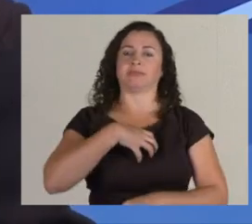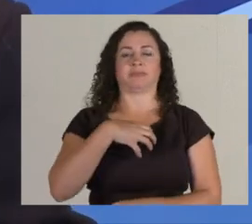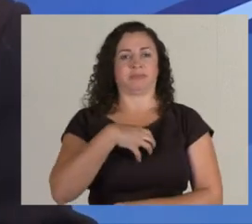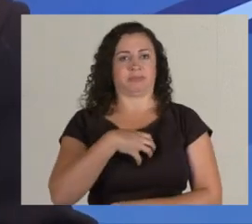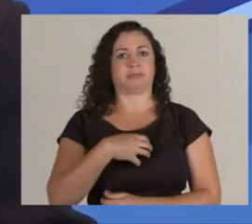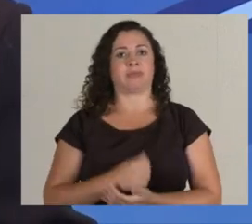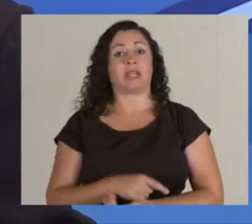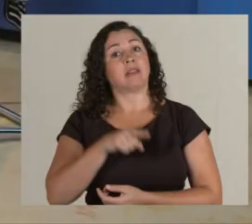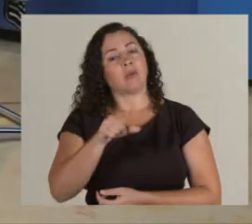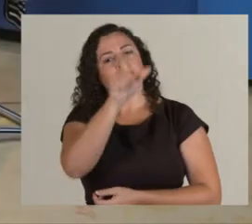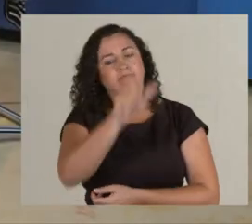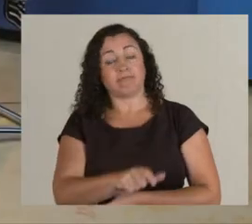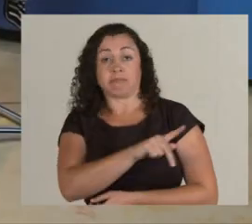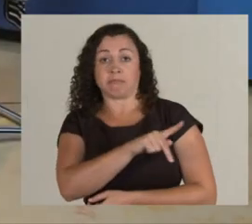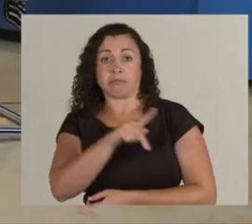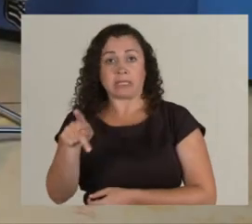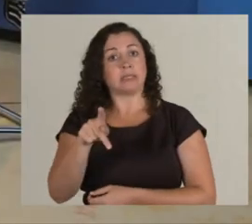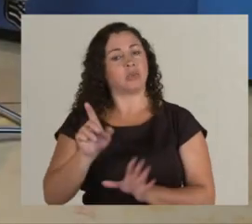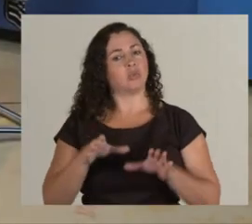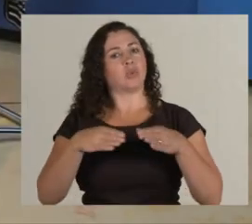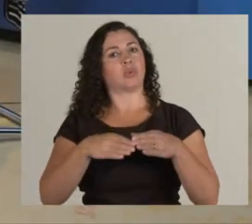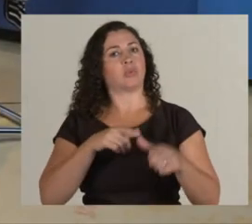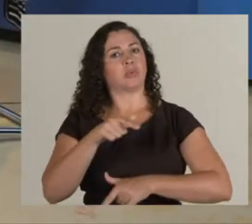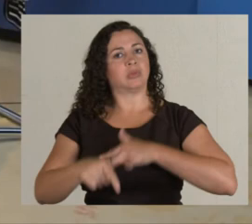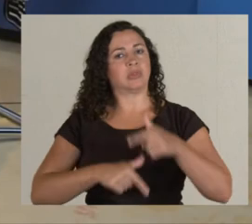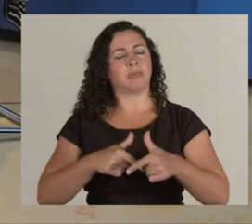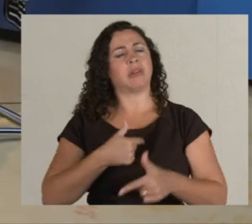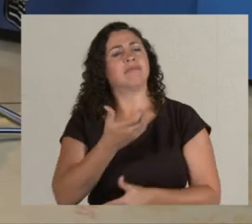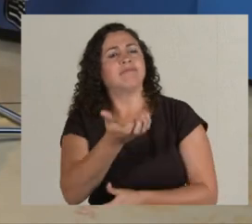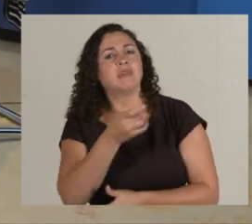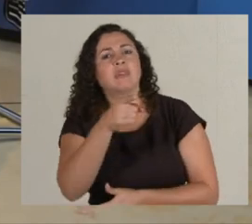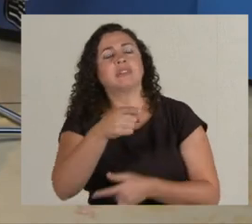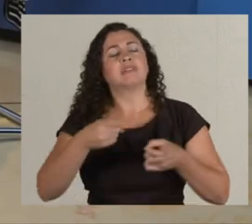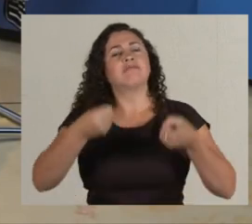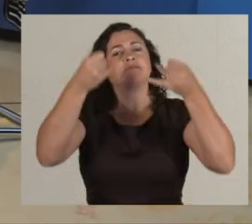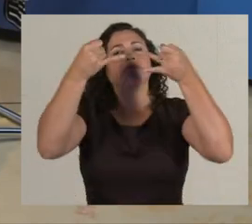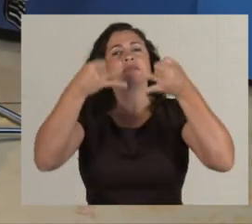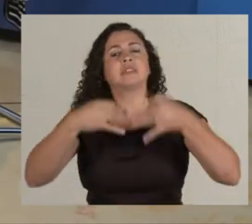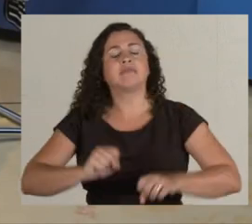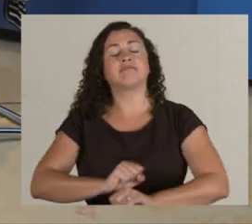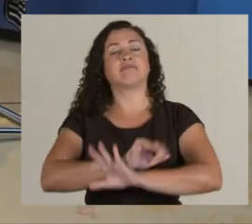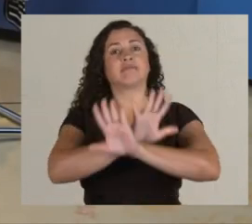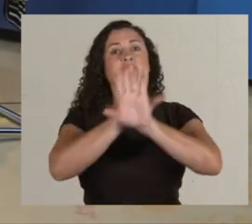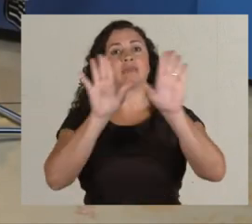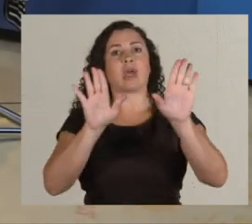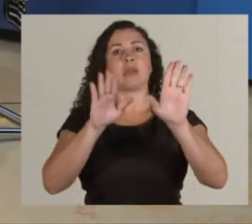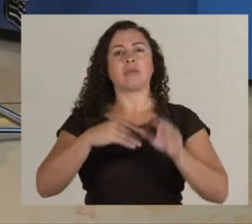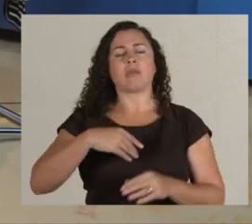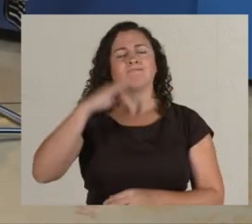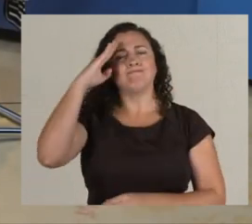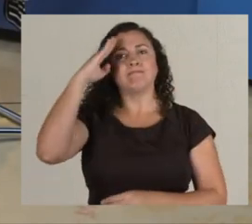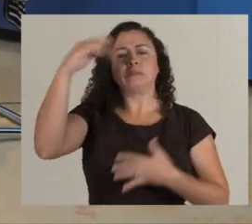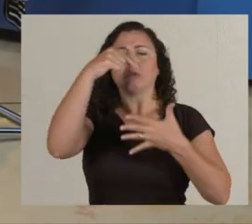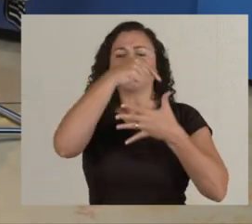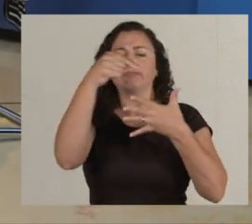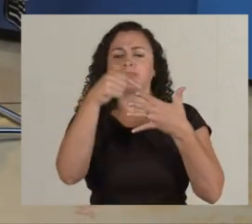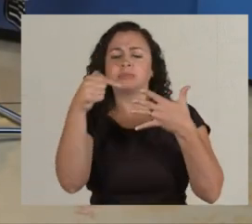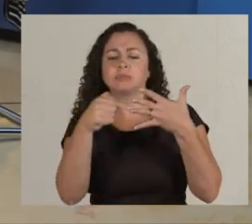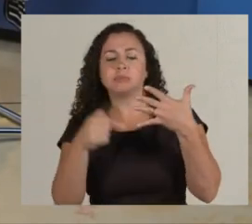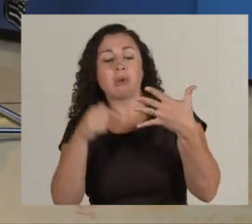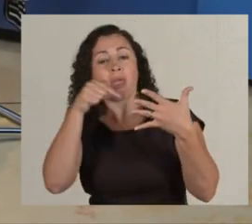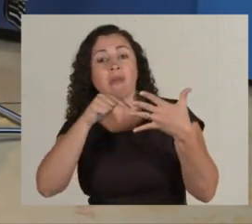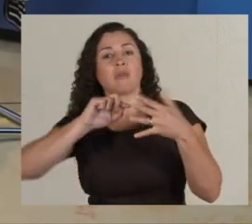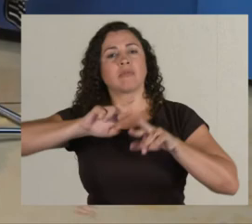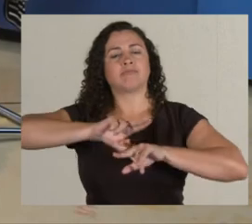como presidente do grupo de trabalho, professor, eu gostaria que você esclarecesse quais os pontos principais, as